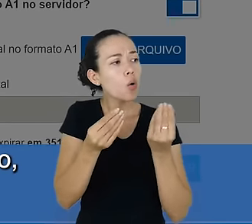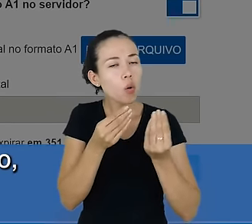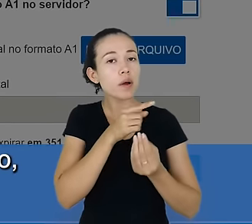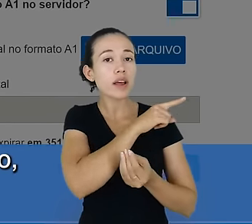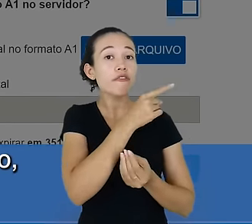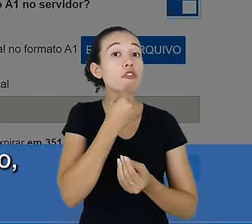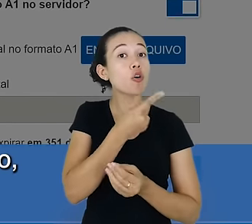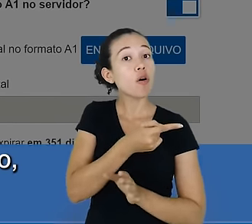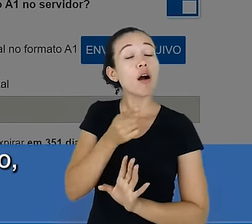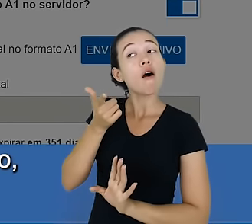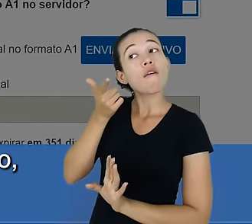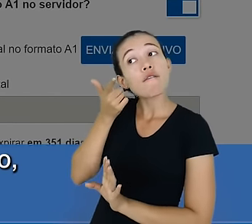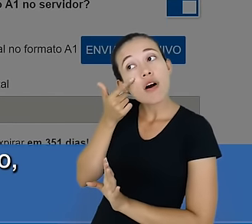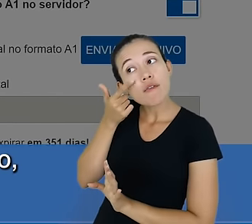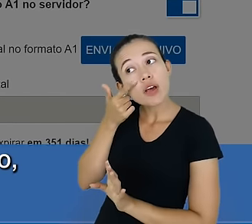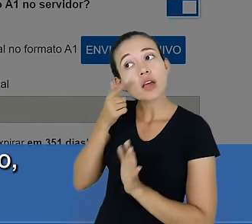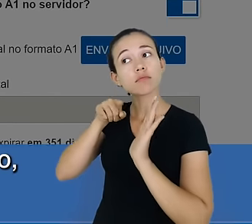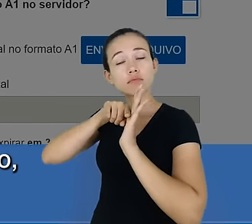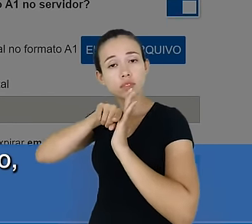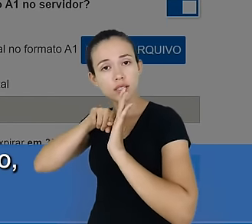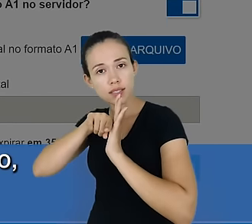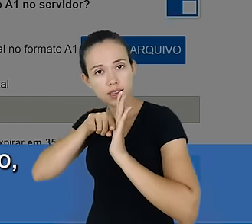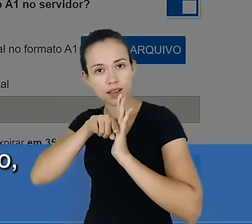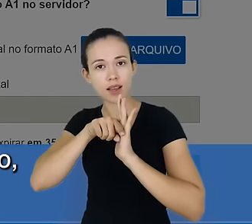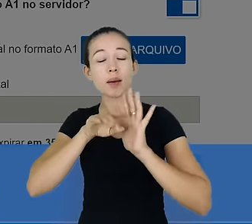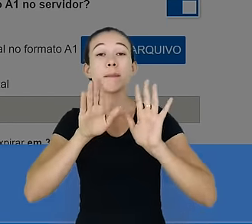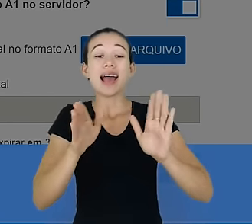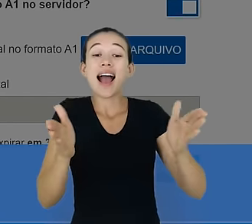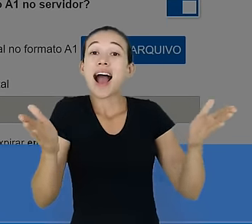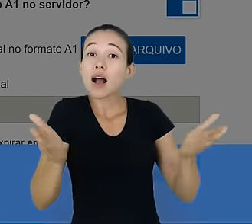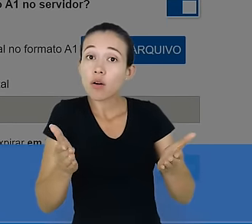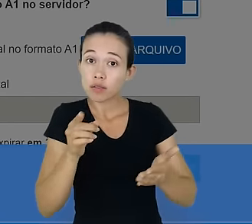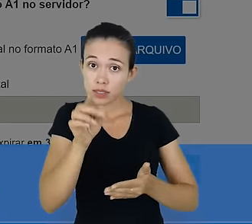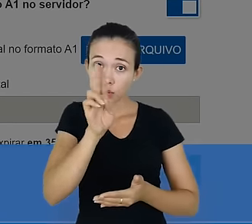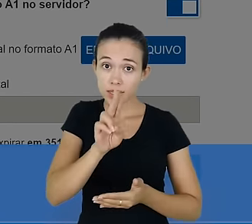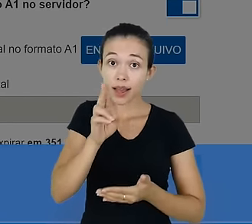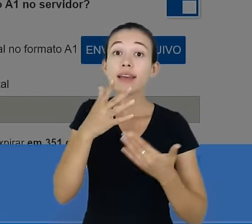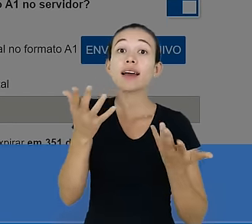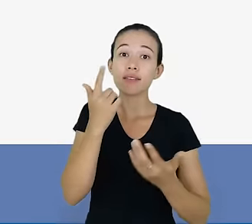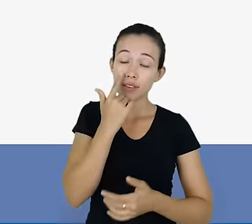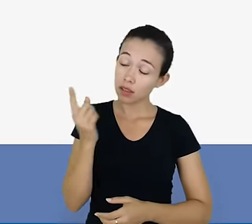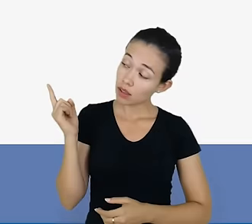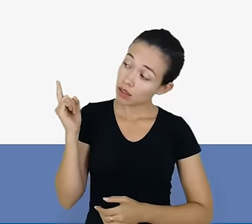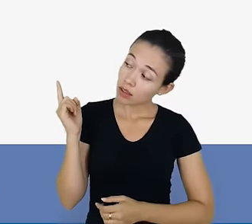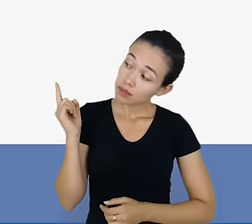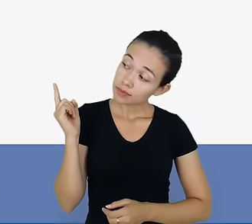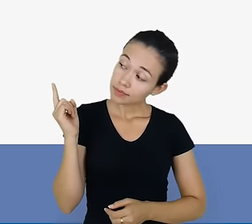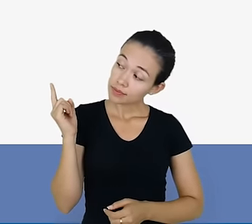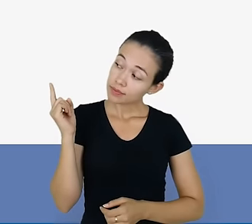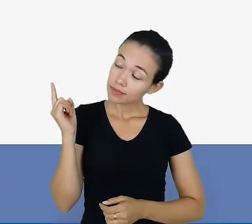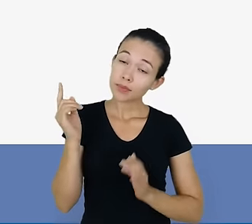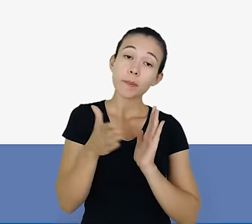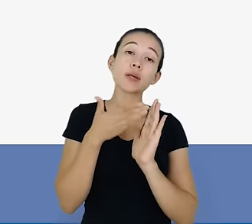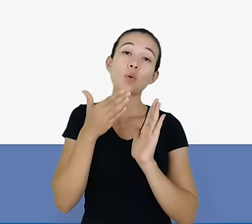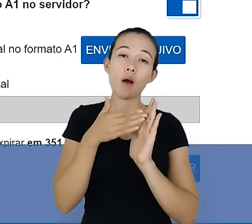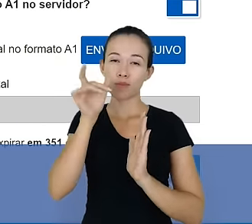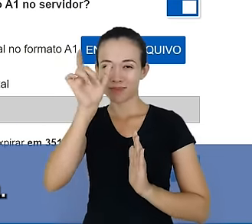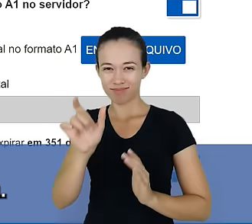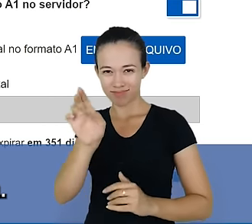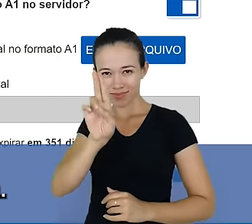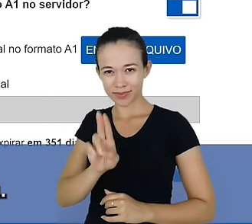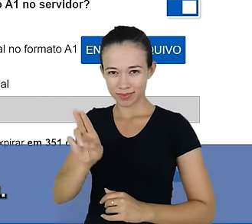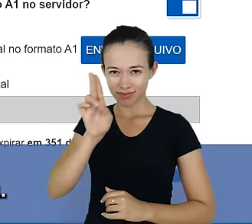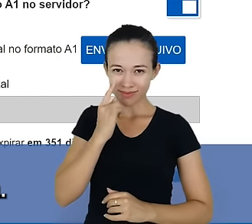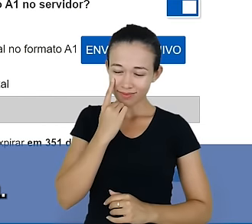analisar mas quero fazer uso preciso dele agora tem aqui ó esse manual do usuário